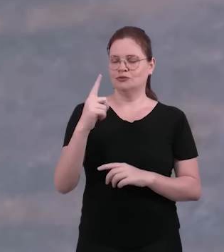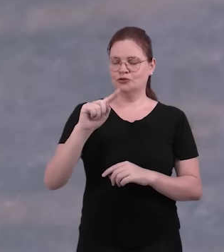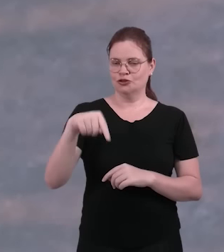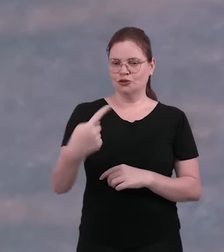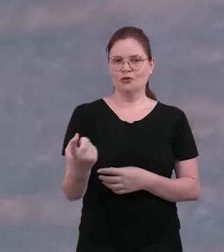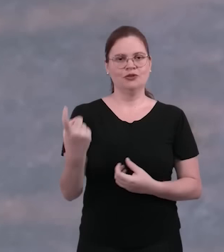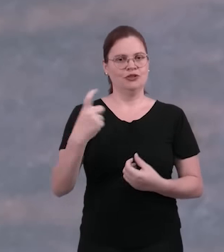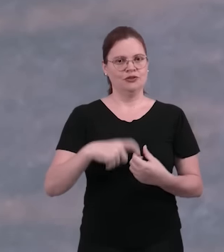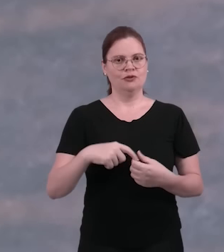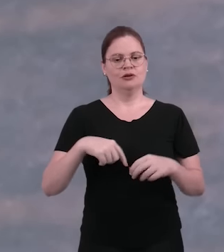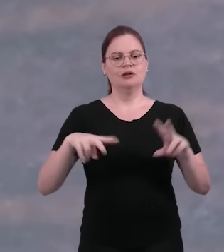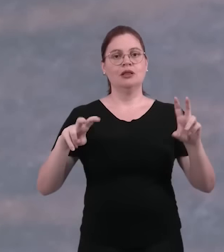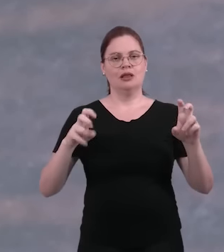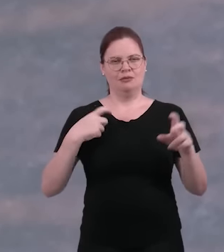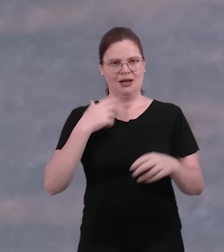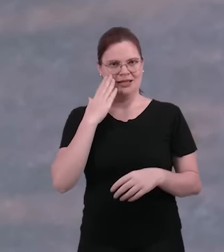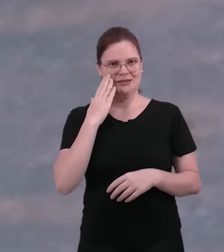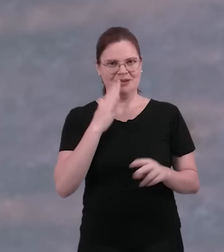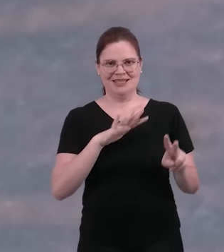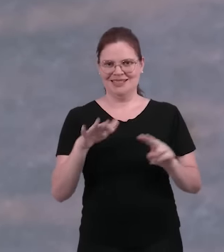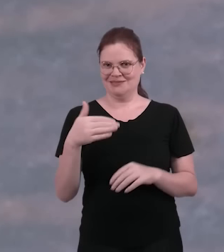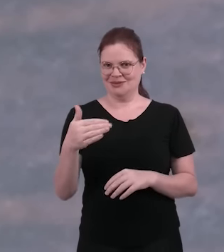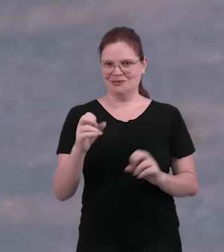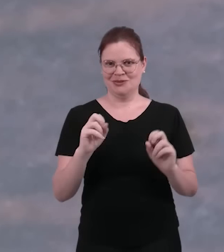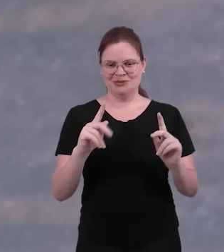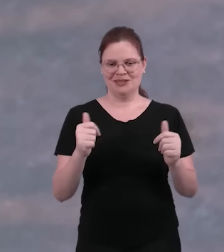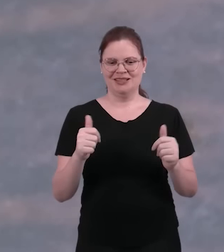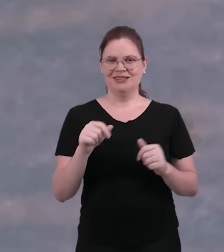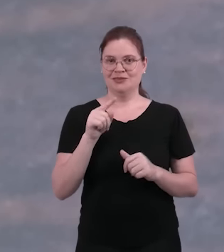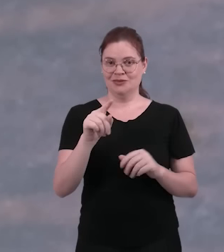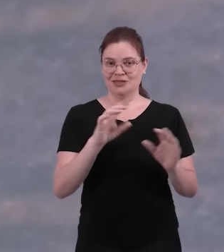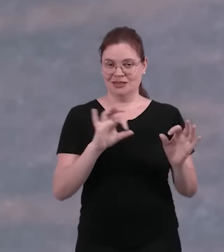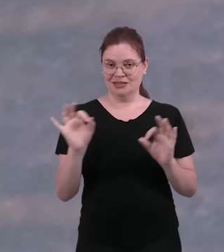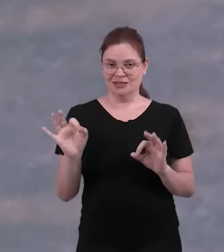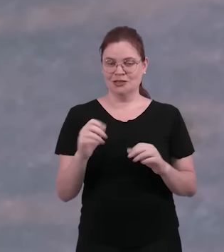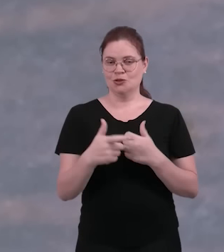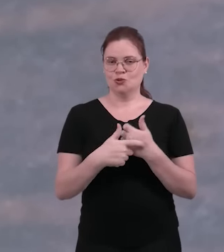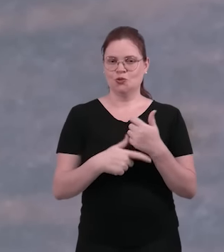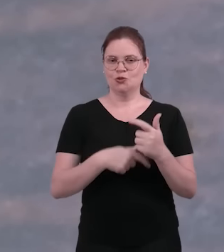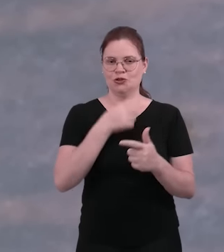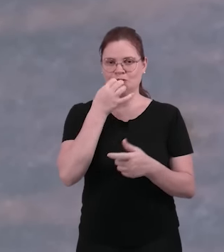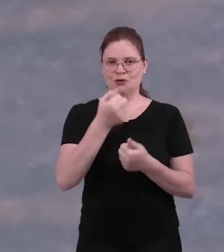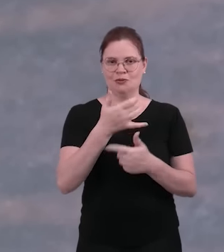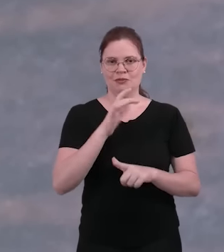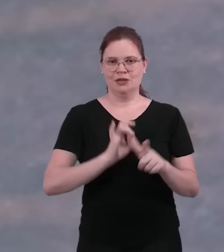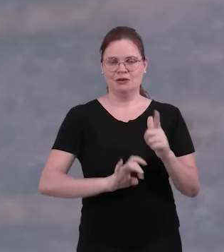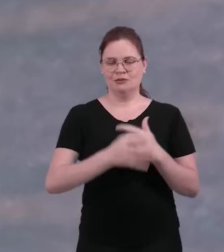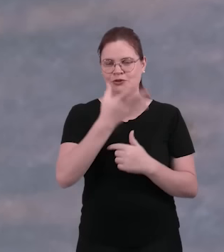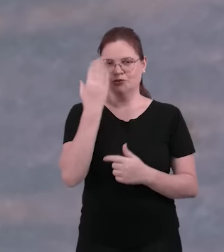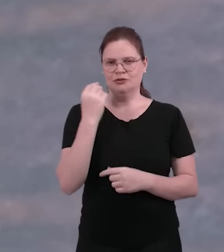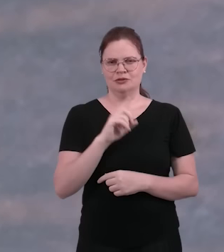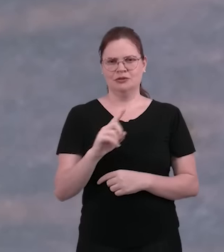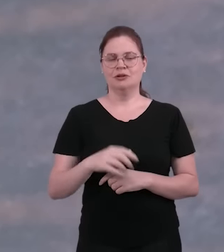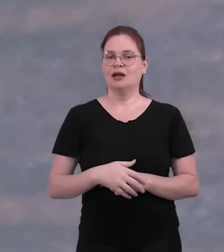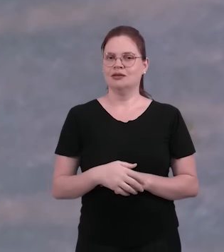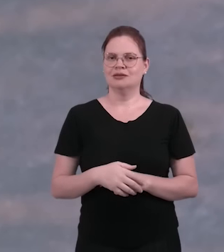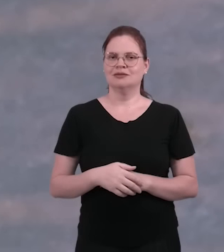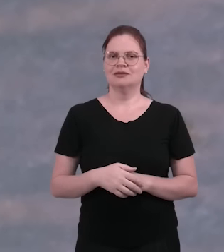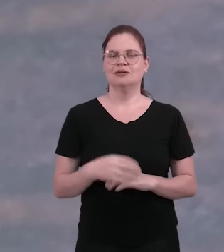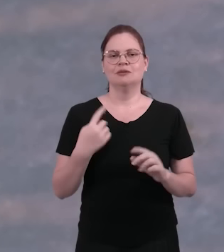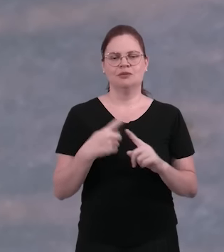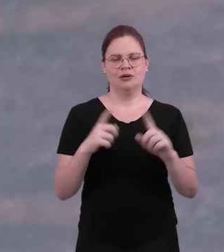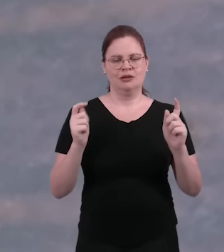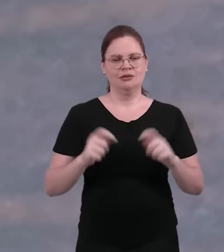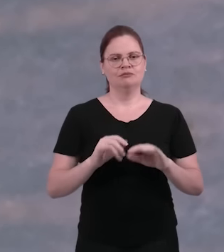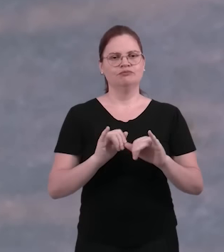novo tema. Quer saber qual é? Só na semana que vem, tá certo? Você está assistindo? Curta, comente, compartilhe, não se esqueça, para